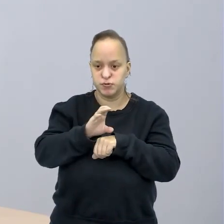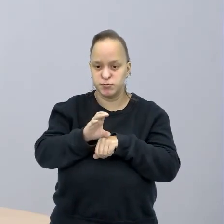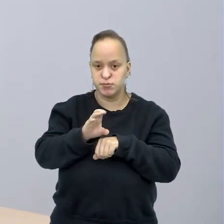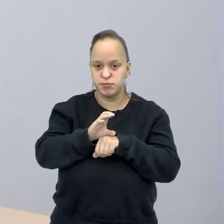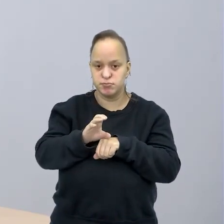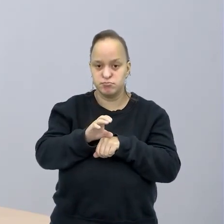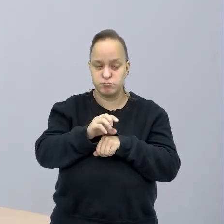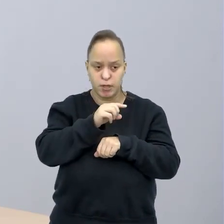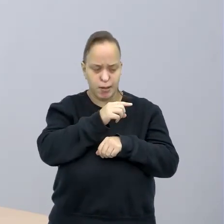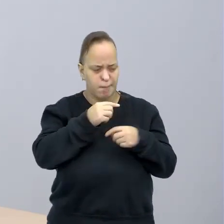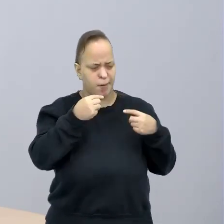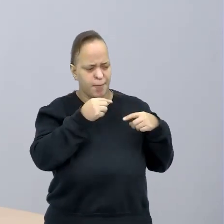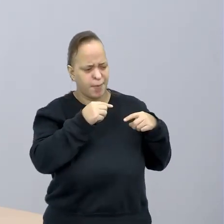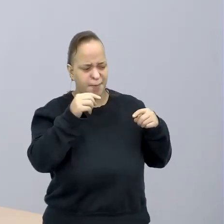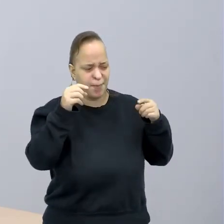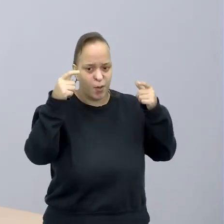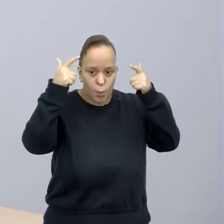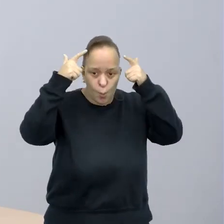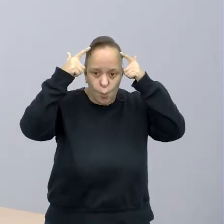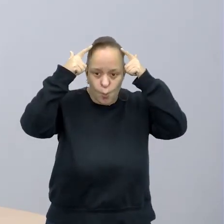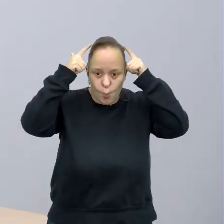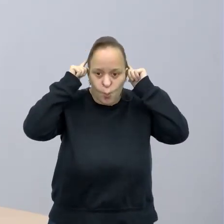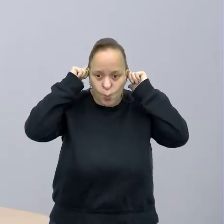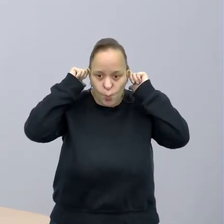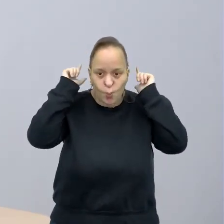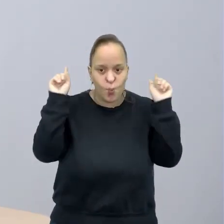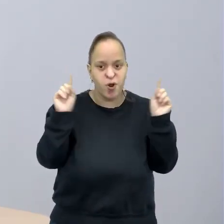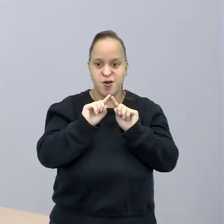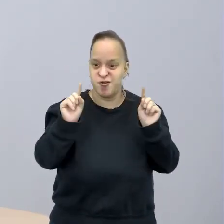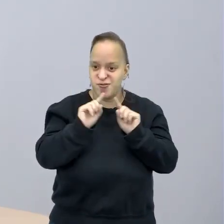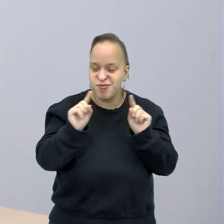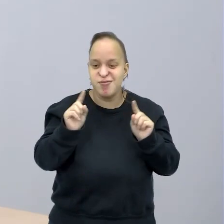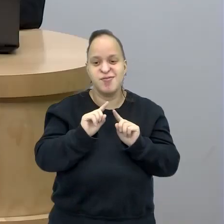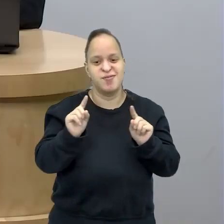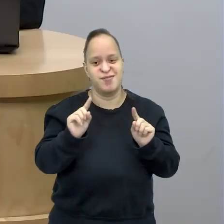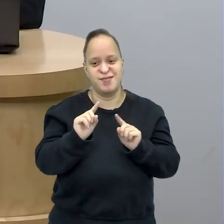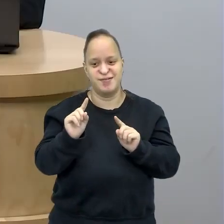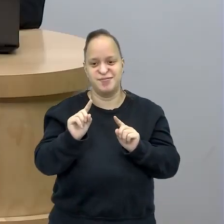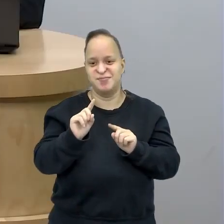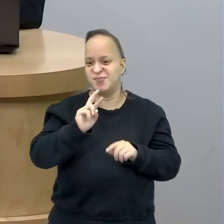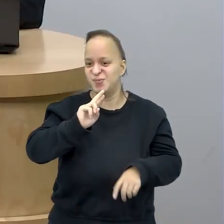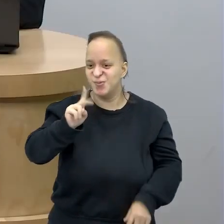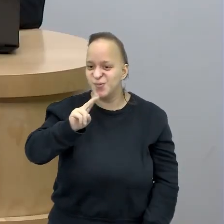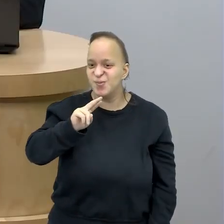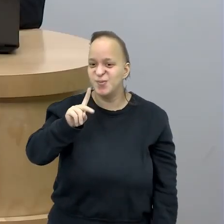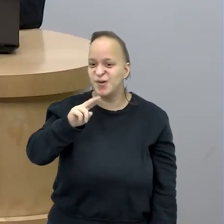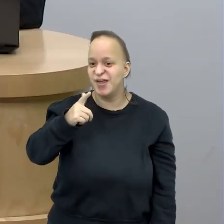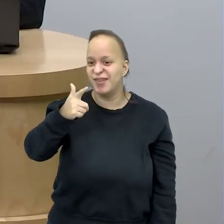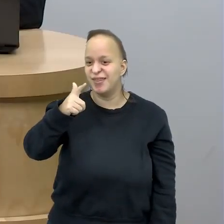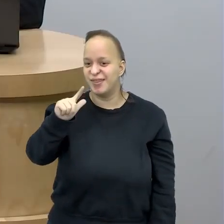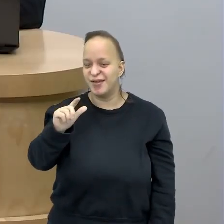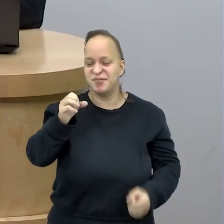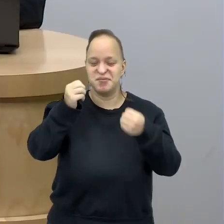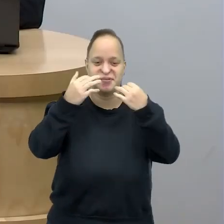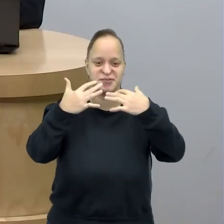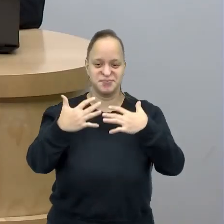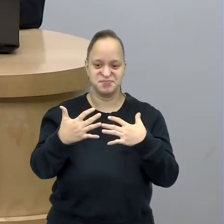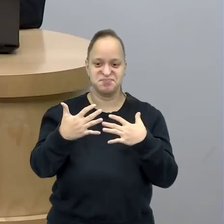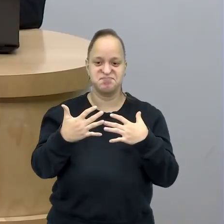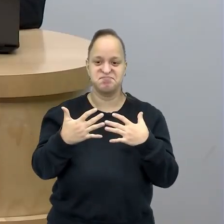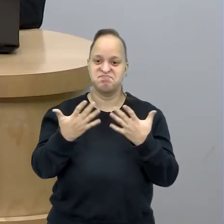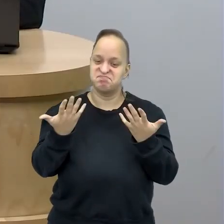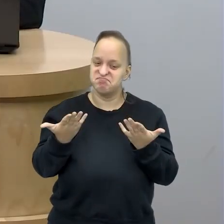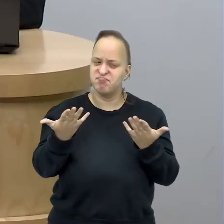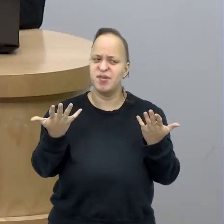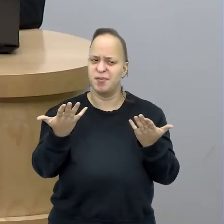era calvo. Ele falou que era calvo, ele falou careca. E não era careca, na outra TPC. Então, deu